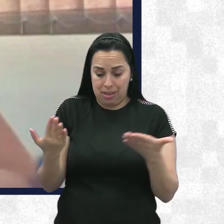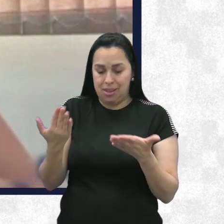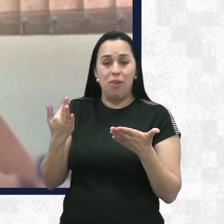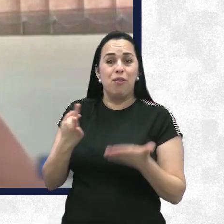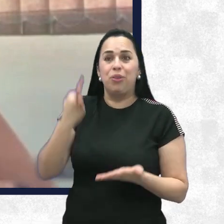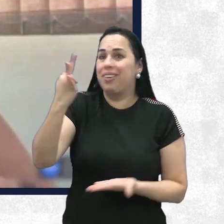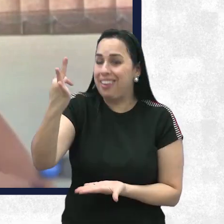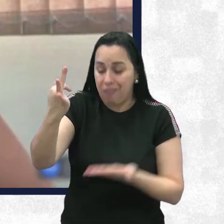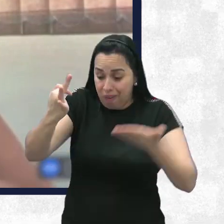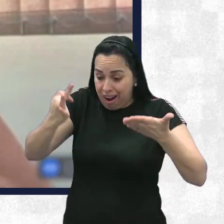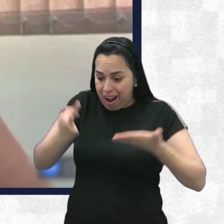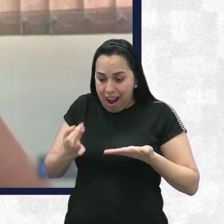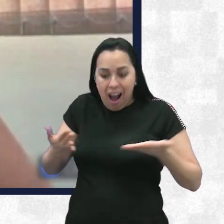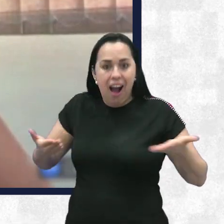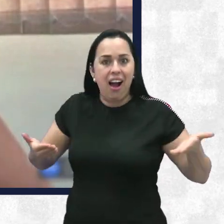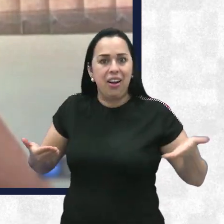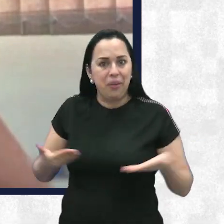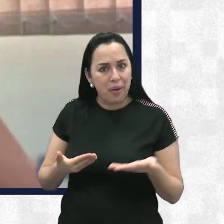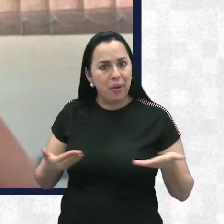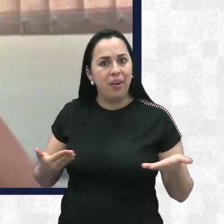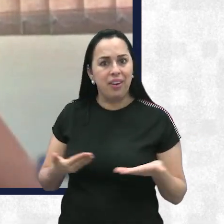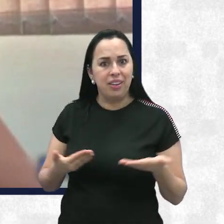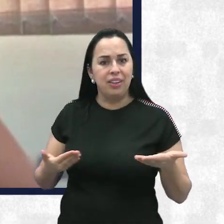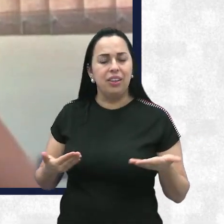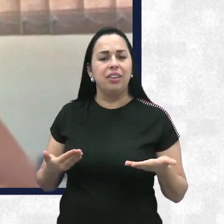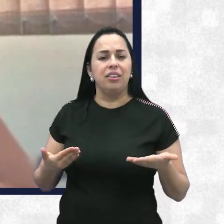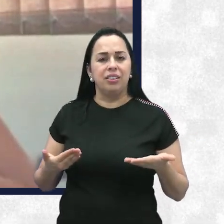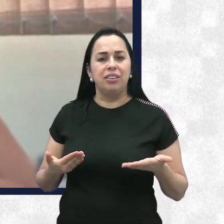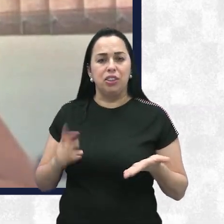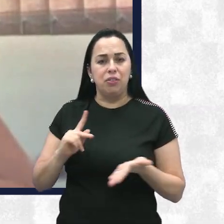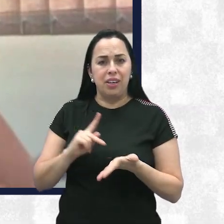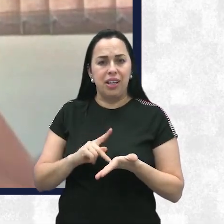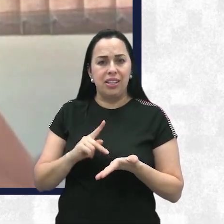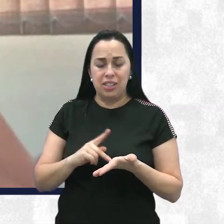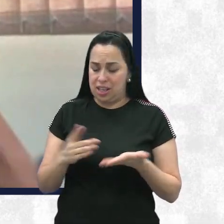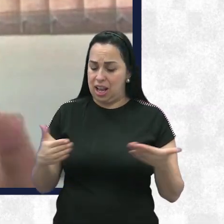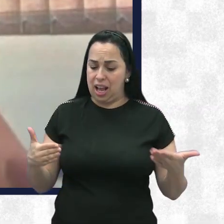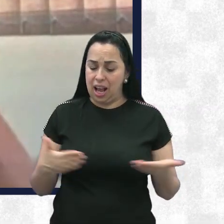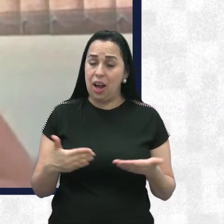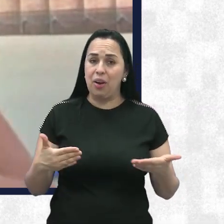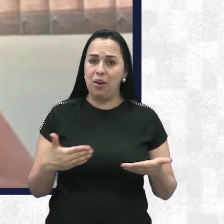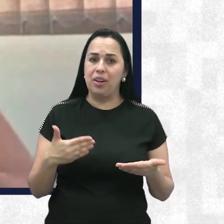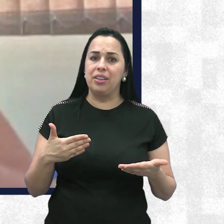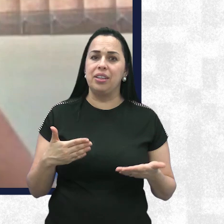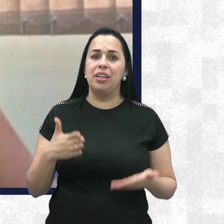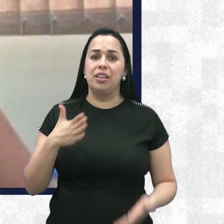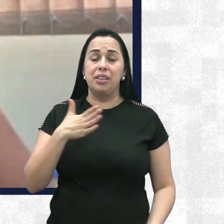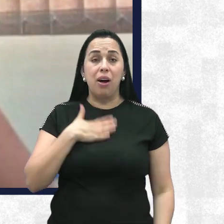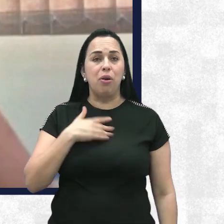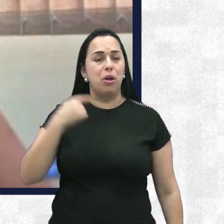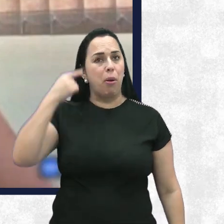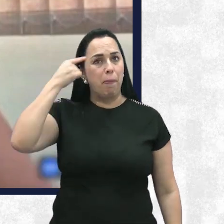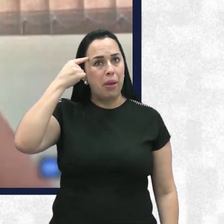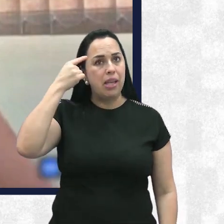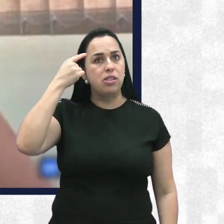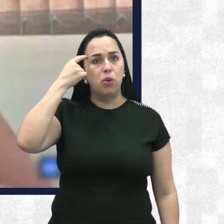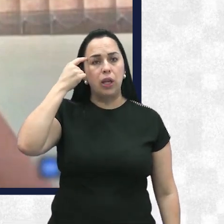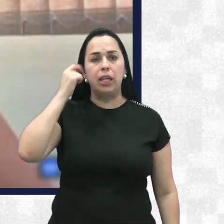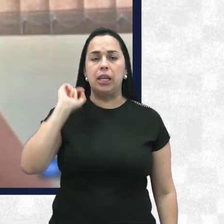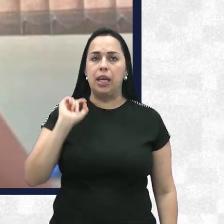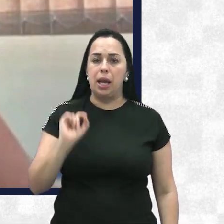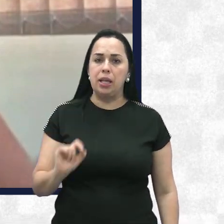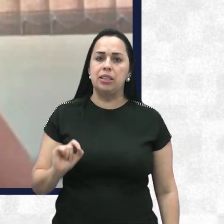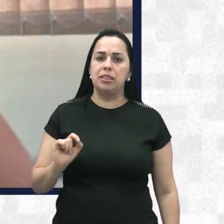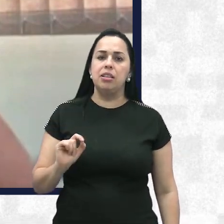o futuro começa hoje, né? Acho que é importante a gente pensar, né? A gente está nesse presente, de fato, a gente só tem presente. Então, a